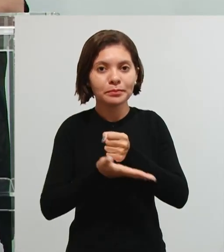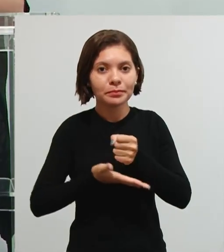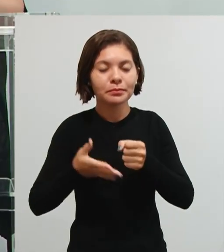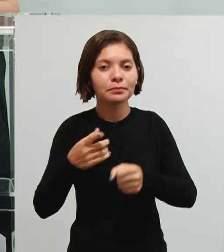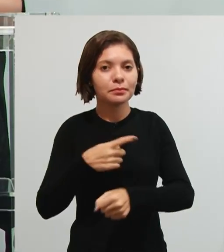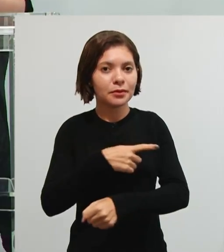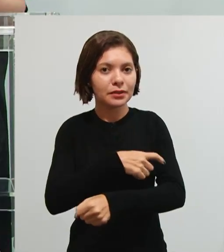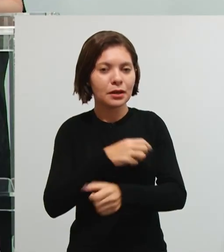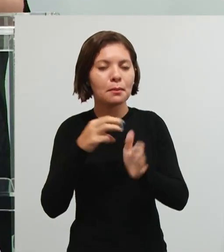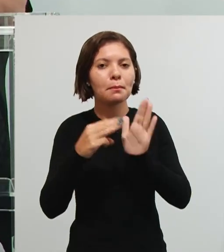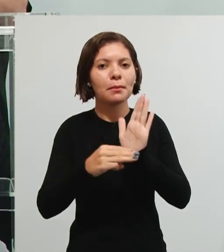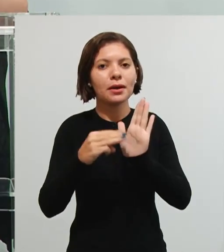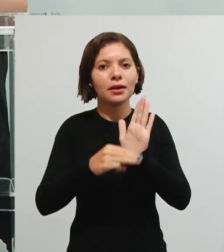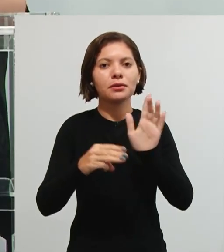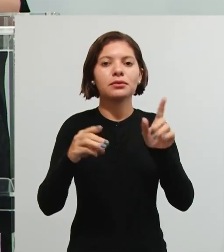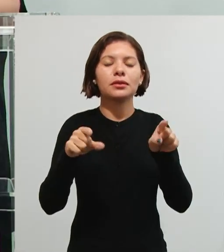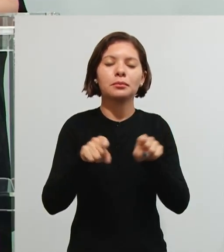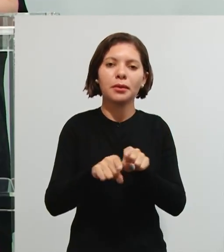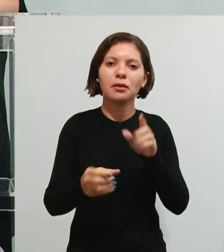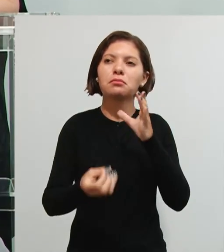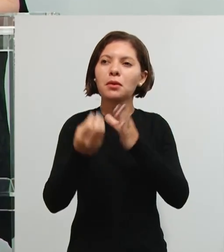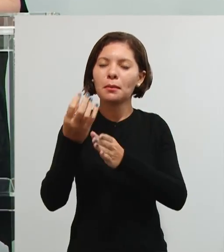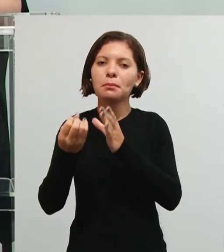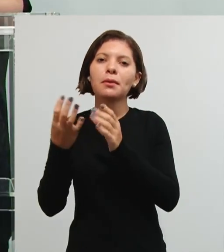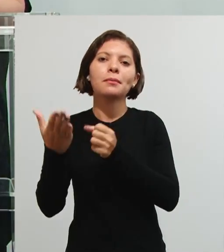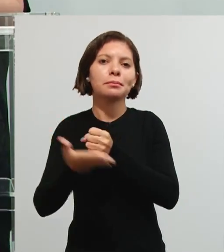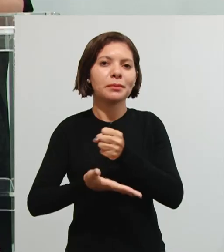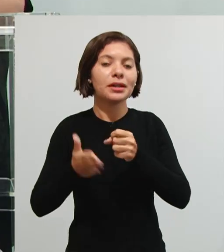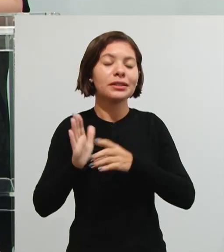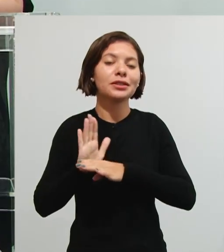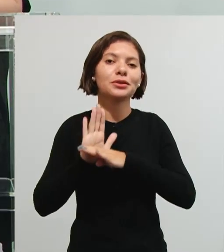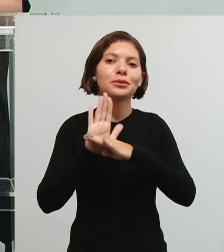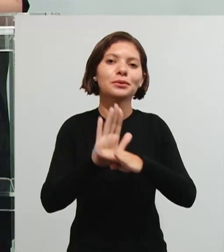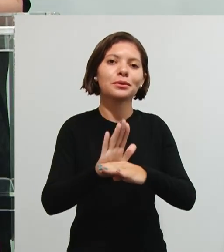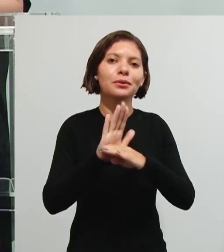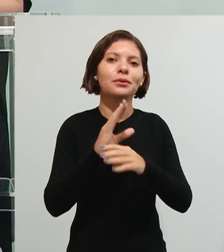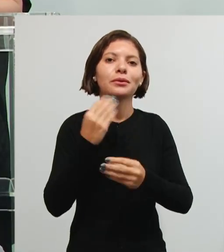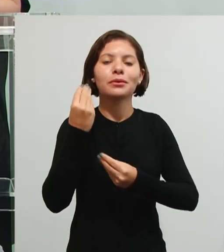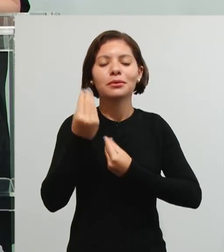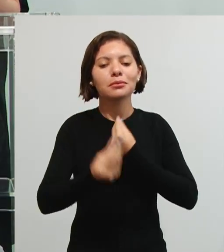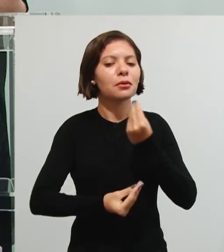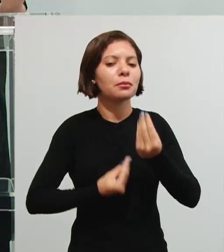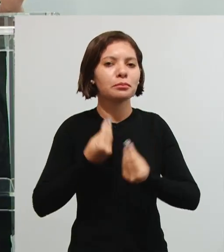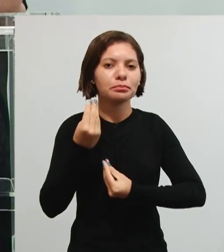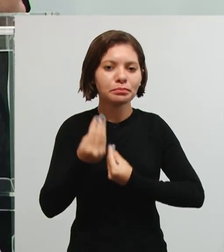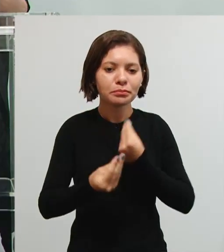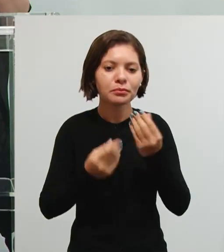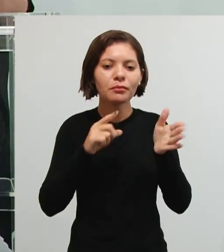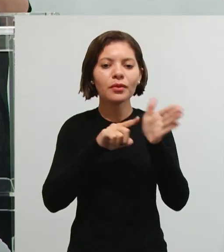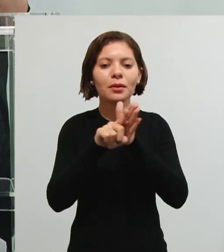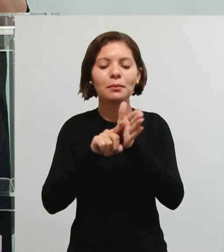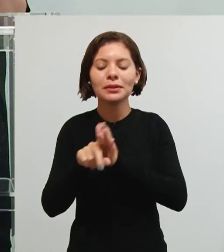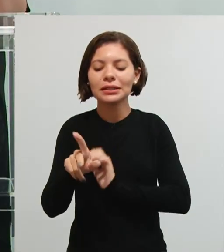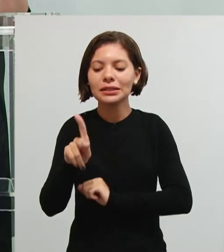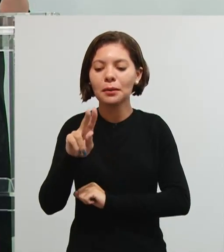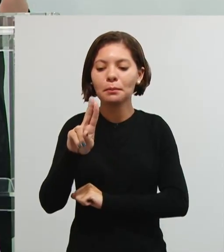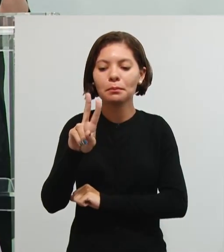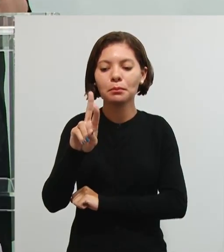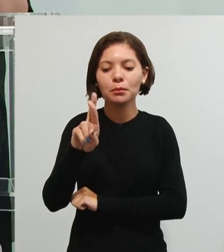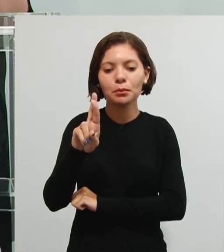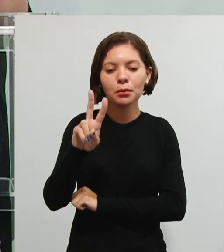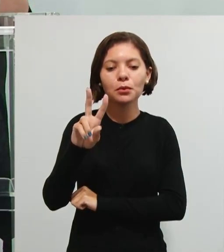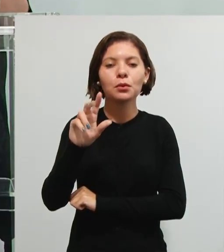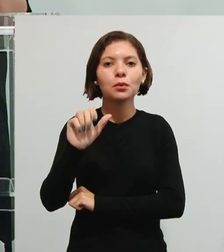Métodos que foram criados antes que deram base para ela, foram feitos é como pesquisa pura, quer dizer, foram